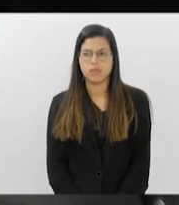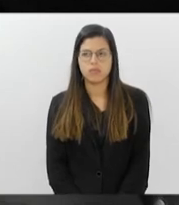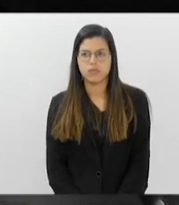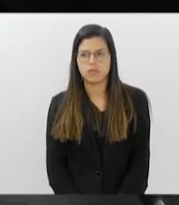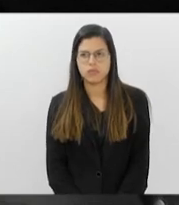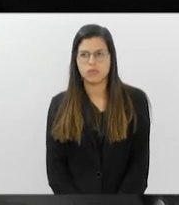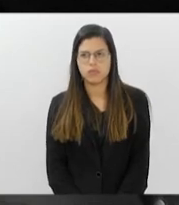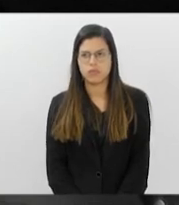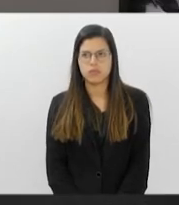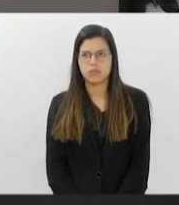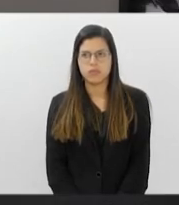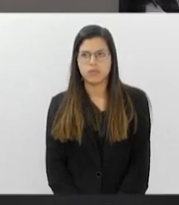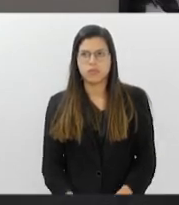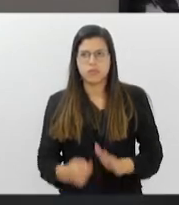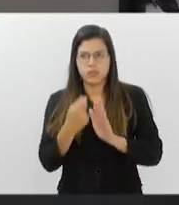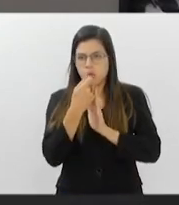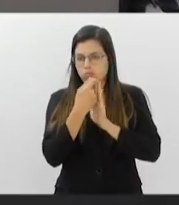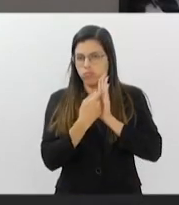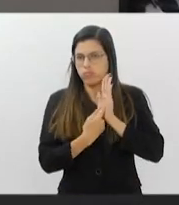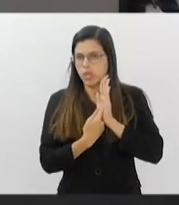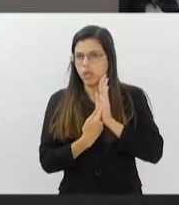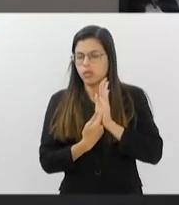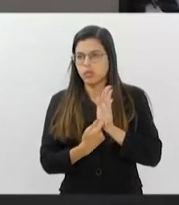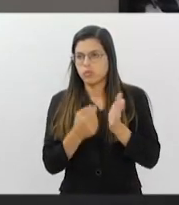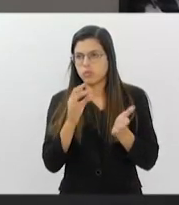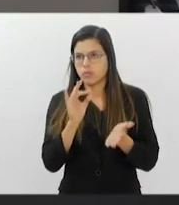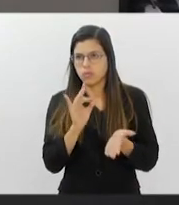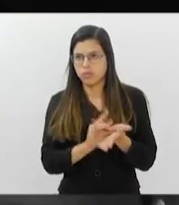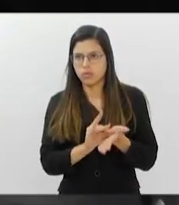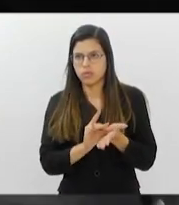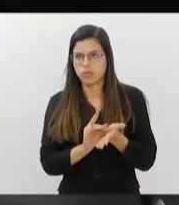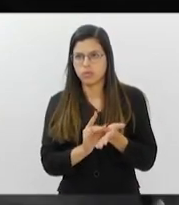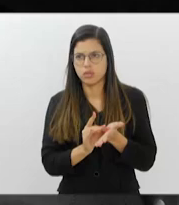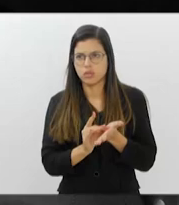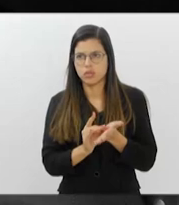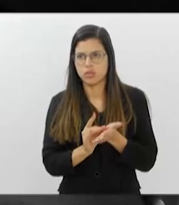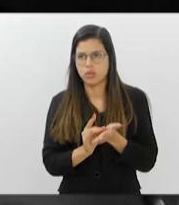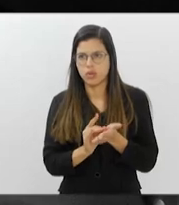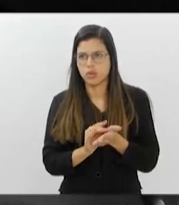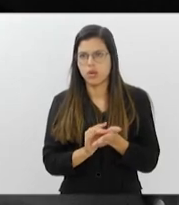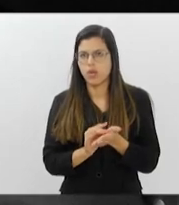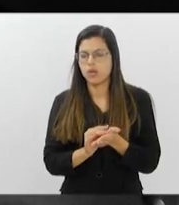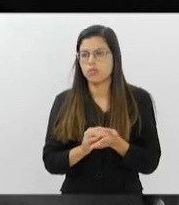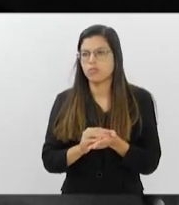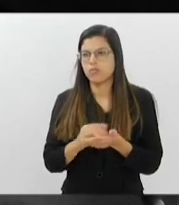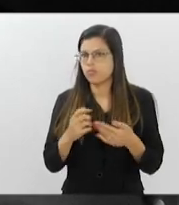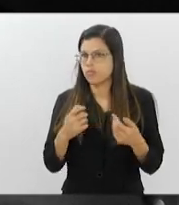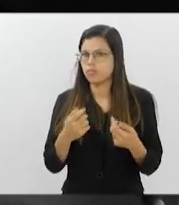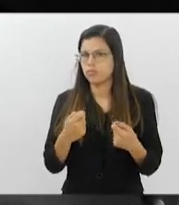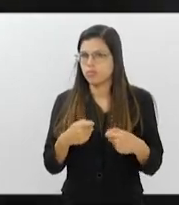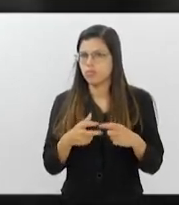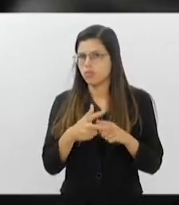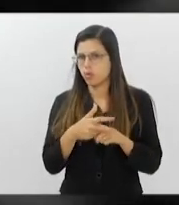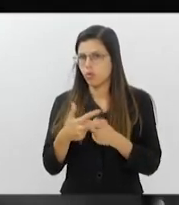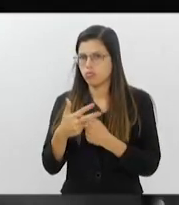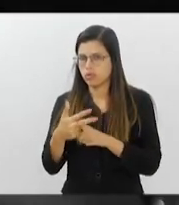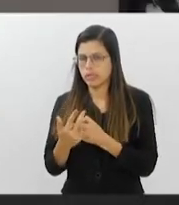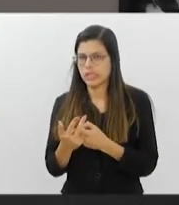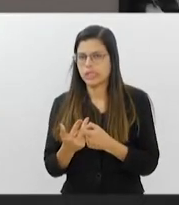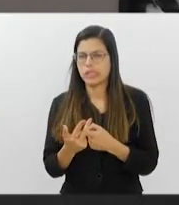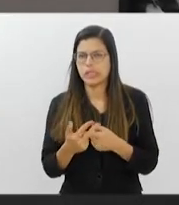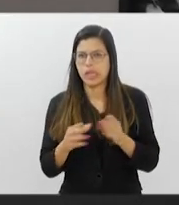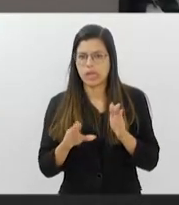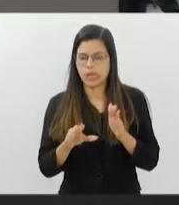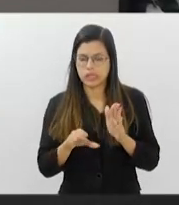Pois não, o texto original... O texto original, mas não seria já uma oportunidade para consertar na subemenda? É,